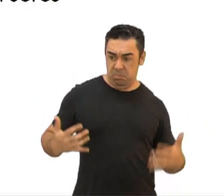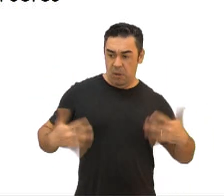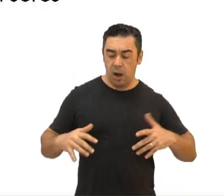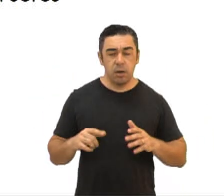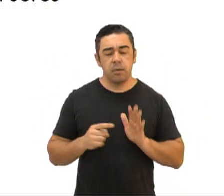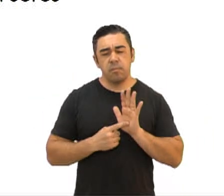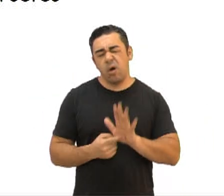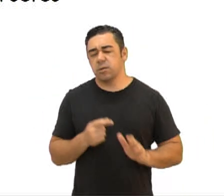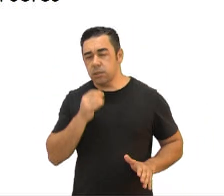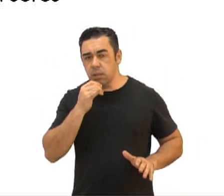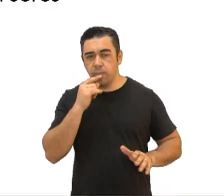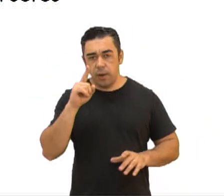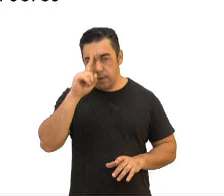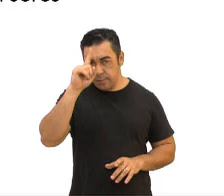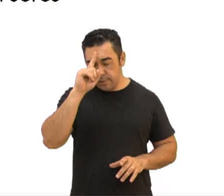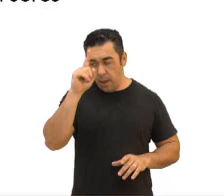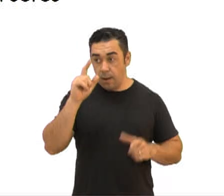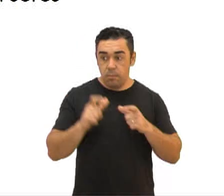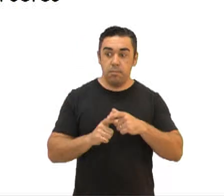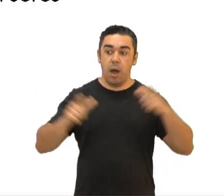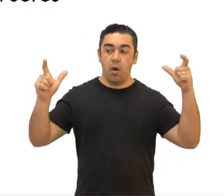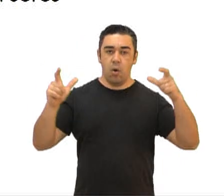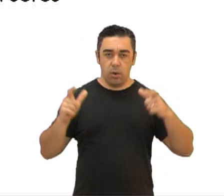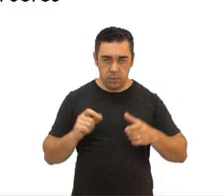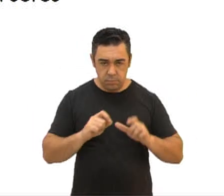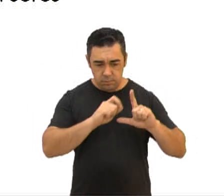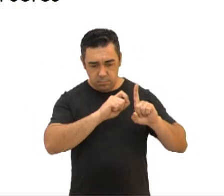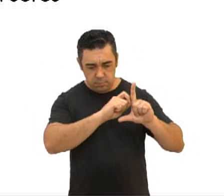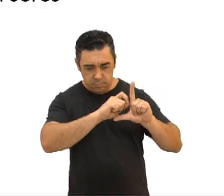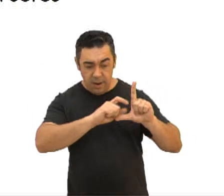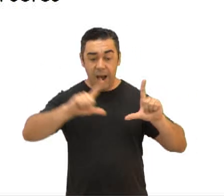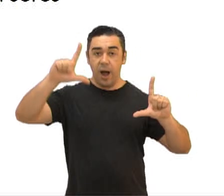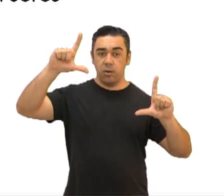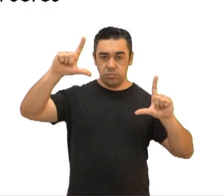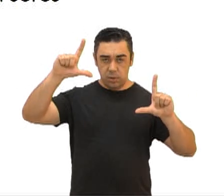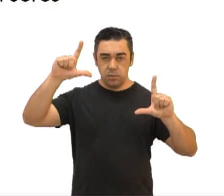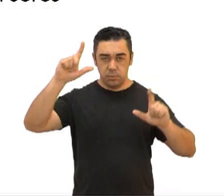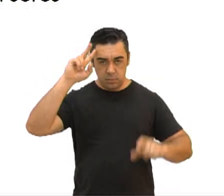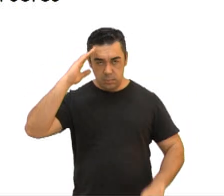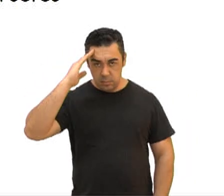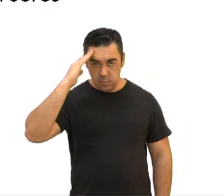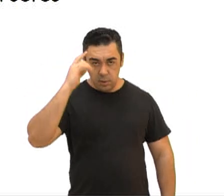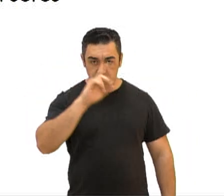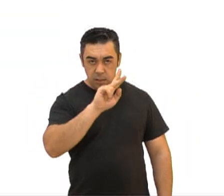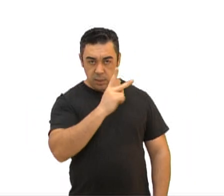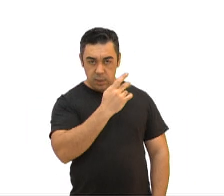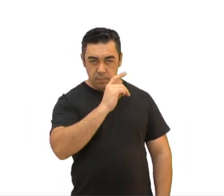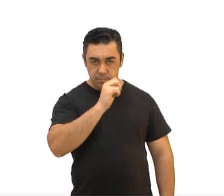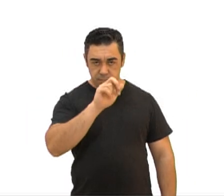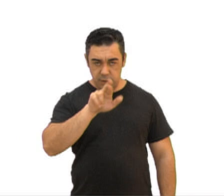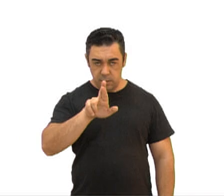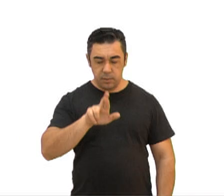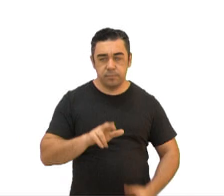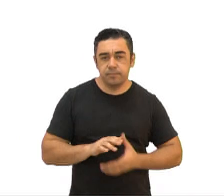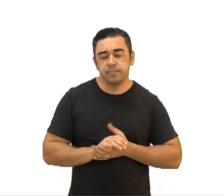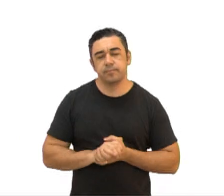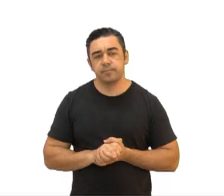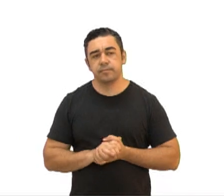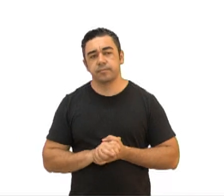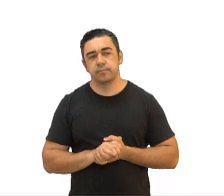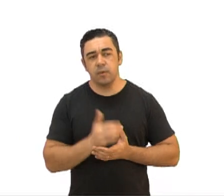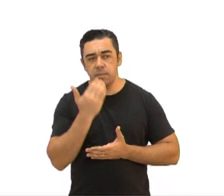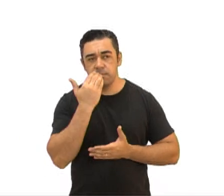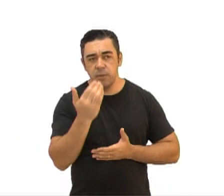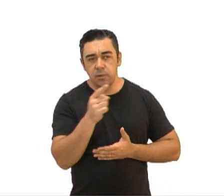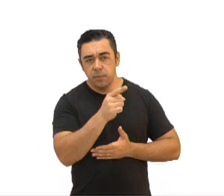uma ideia aumentada do autêntico, certo? Então, hiper, exagero, aumento, né? Agora eu vou